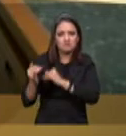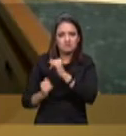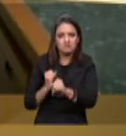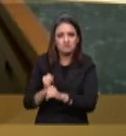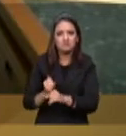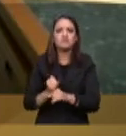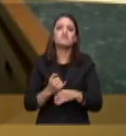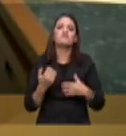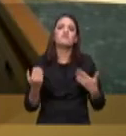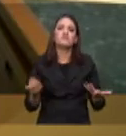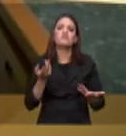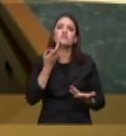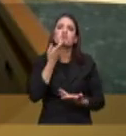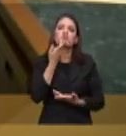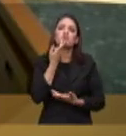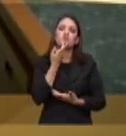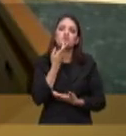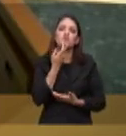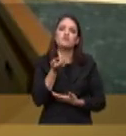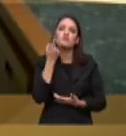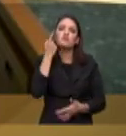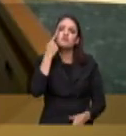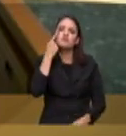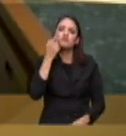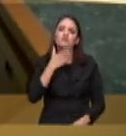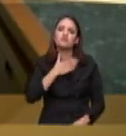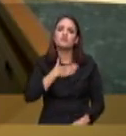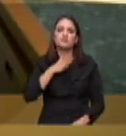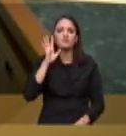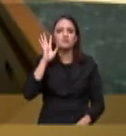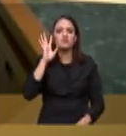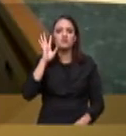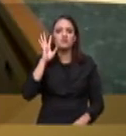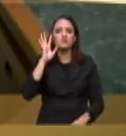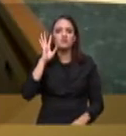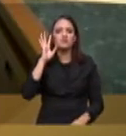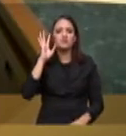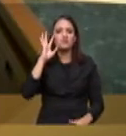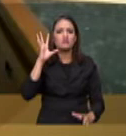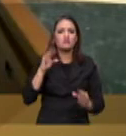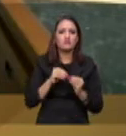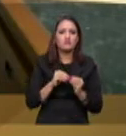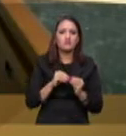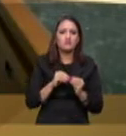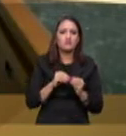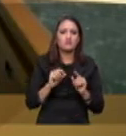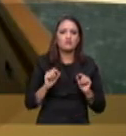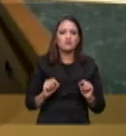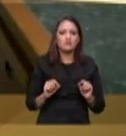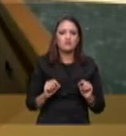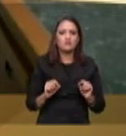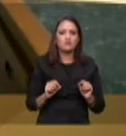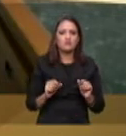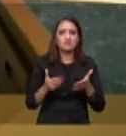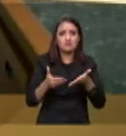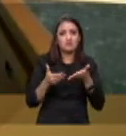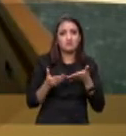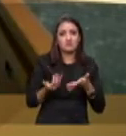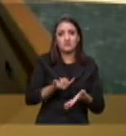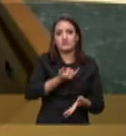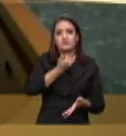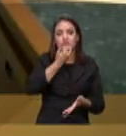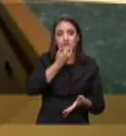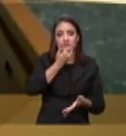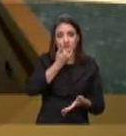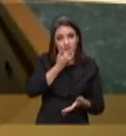forma alongada no meu voto, que na minha compreensão e com todas as vênias, as compreensões diferentes,